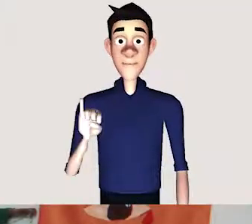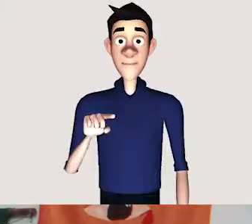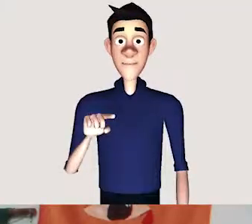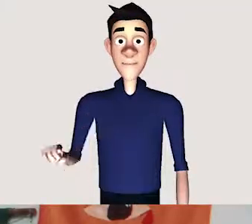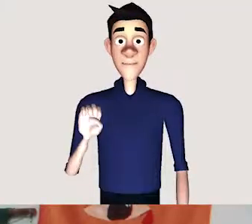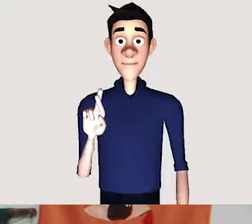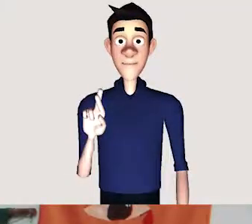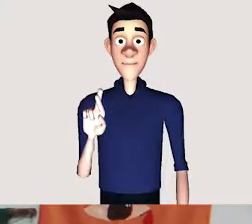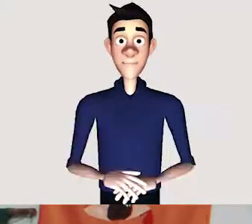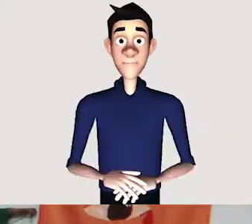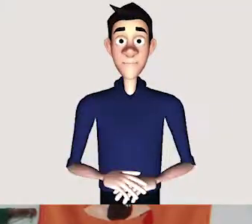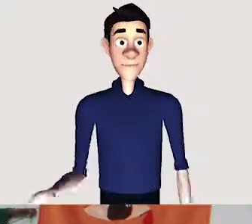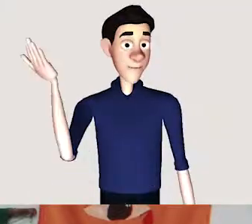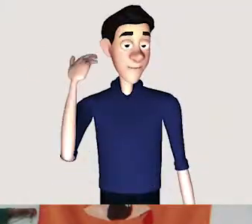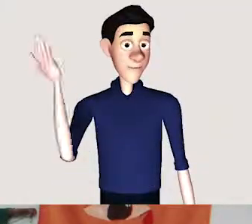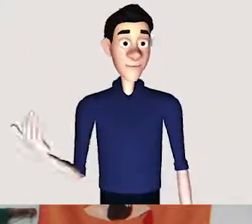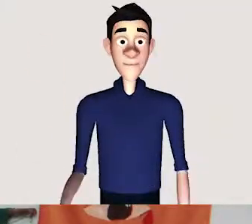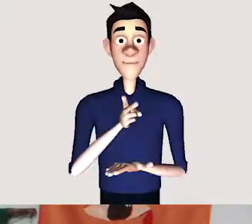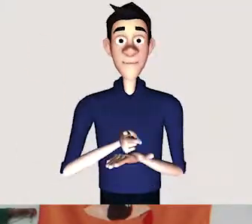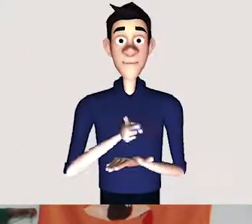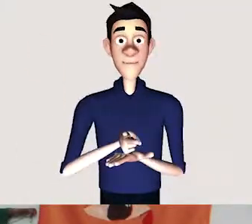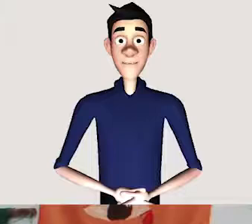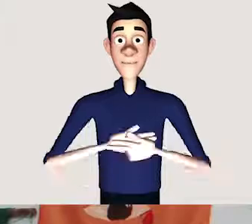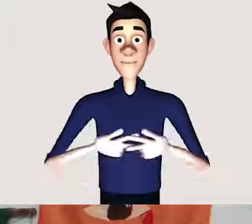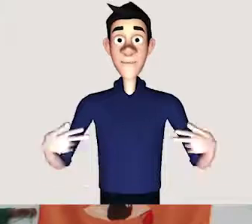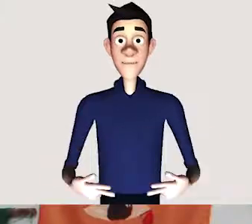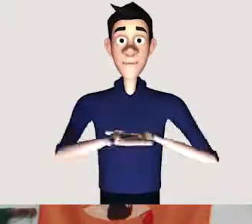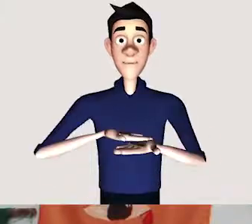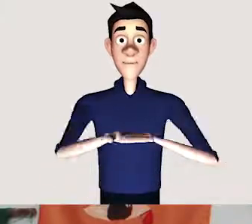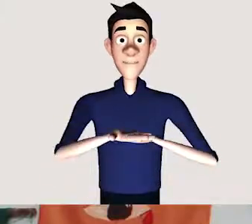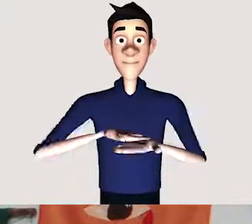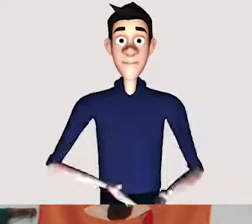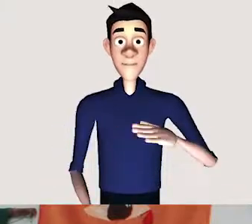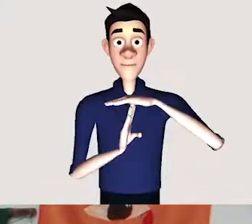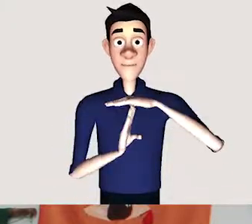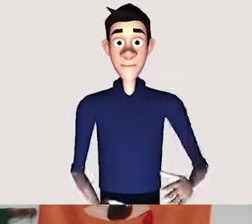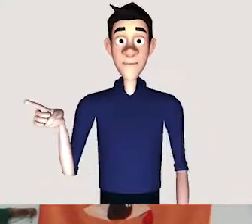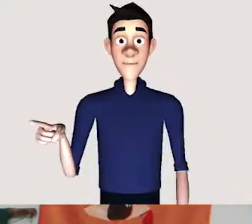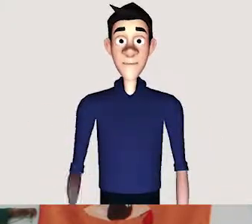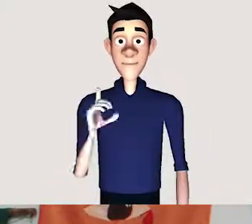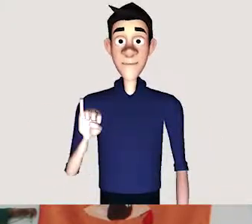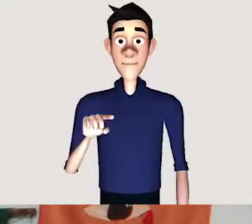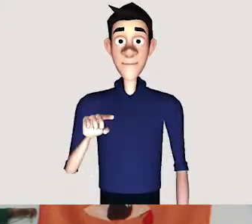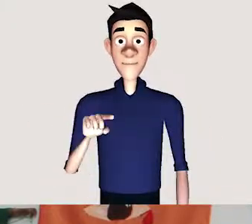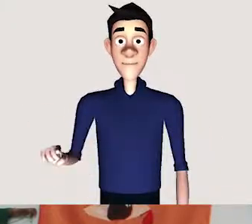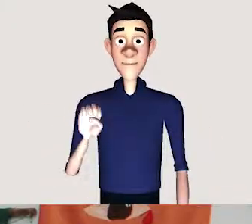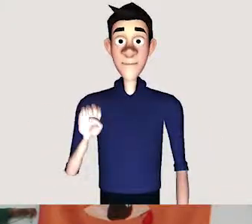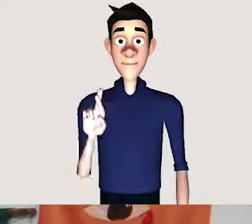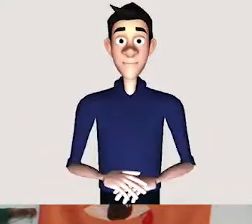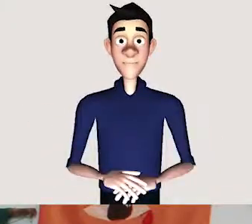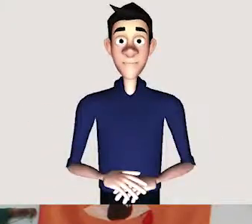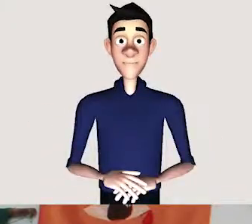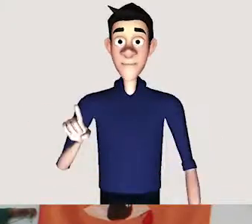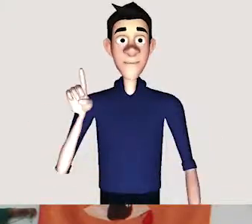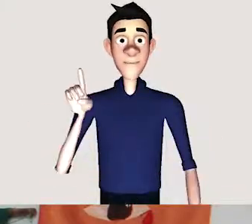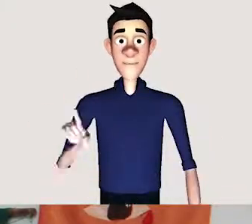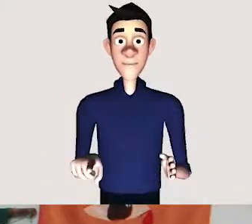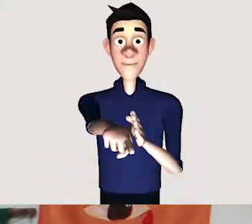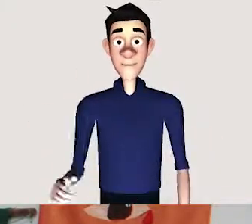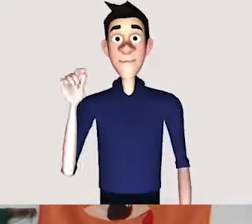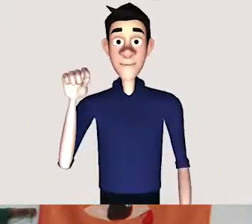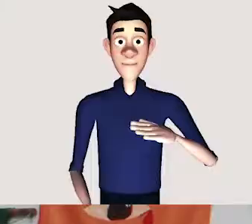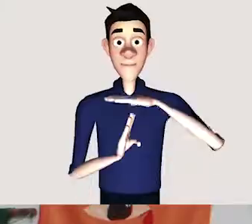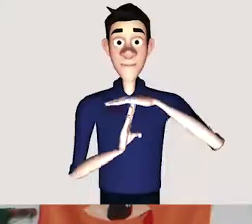dizia: se não me perguntam o que o tempo é, eu sei o que ele é. Mas quando